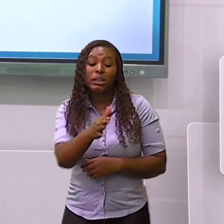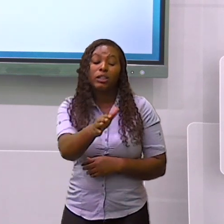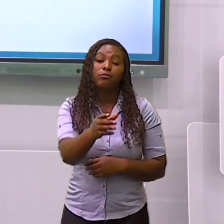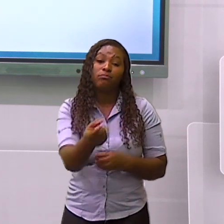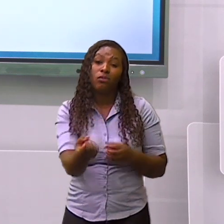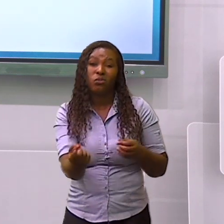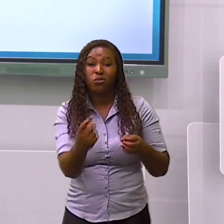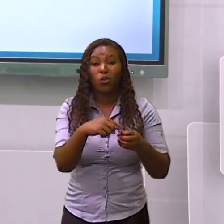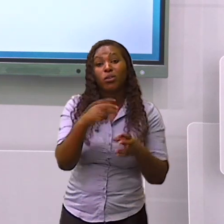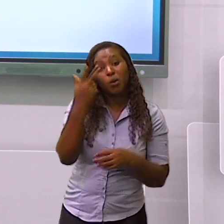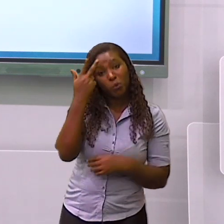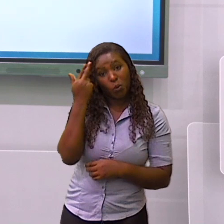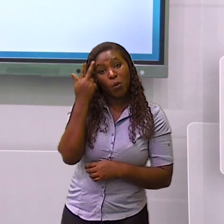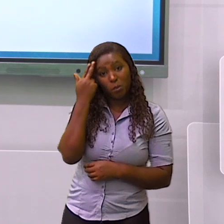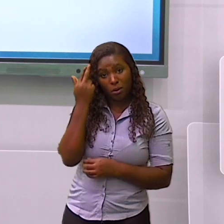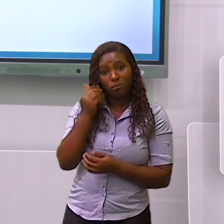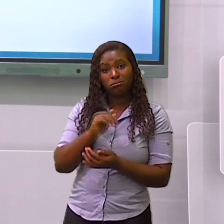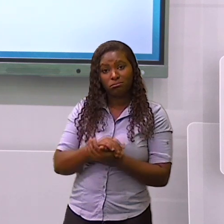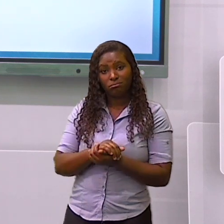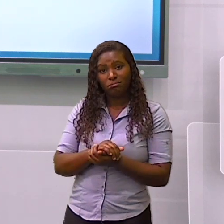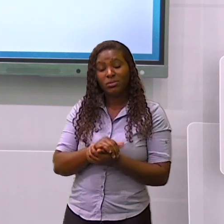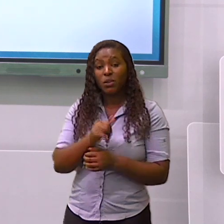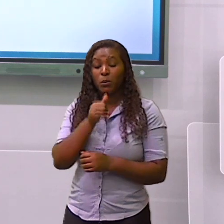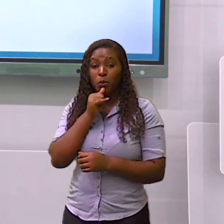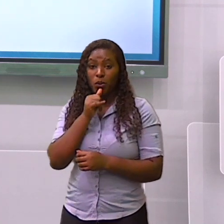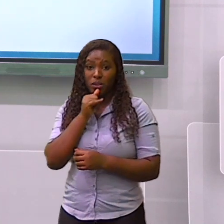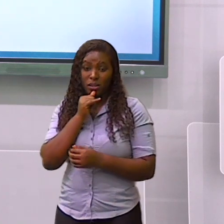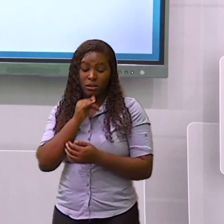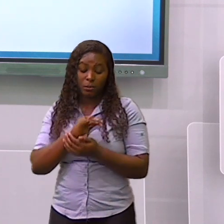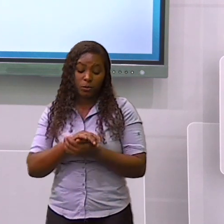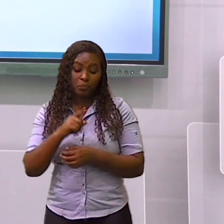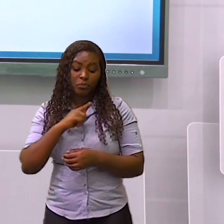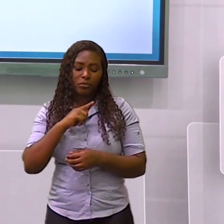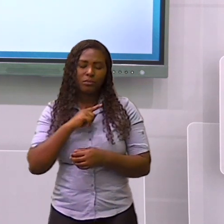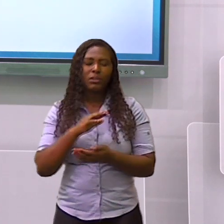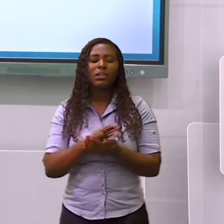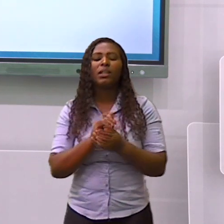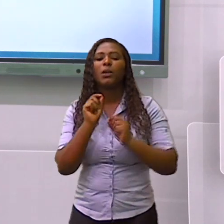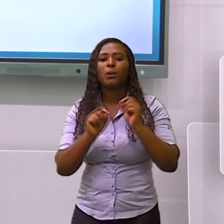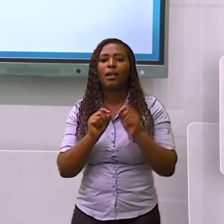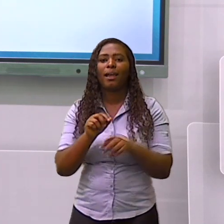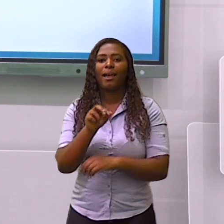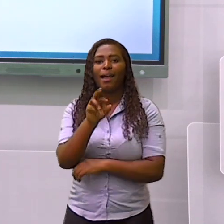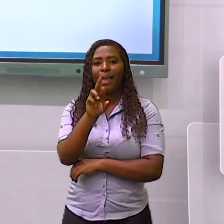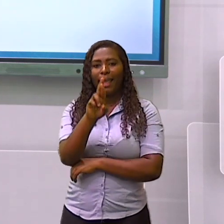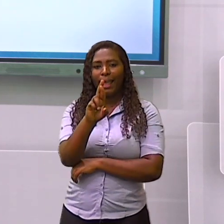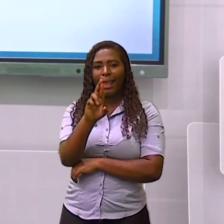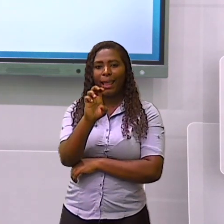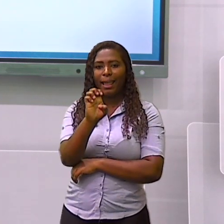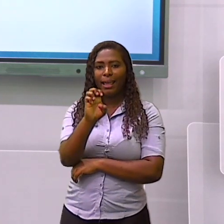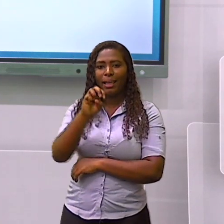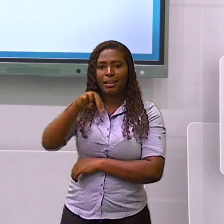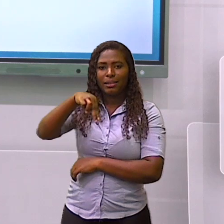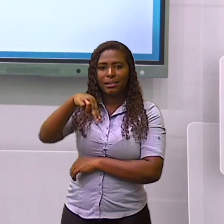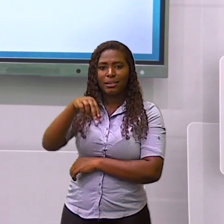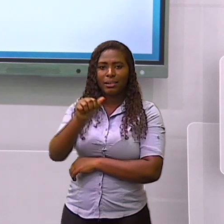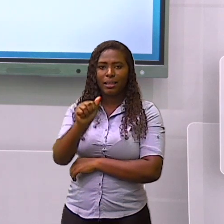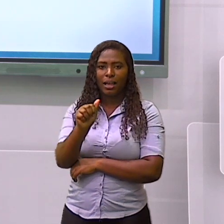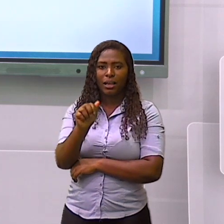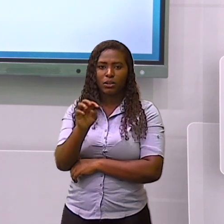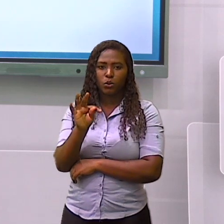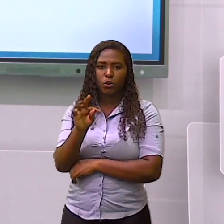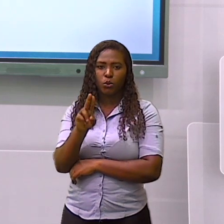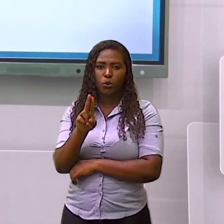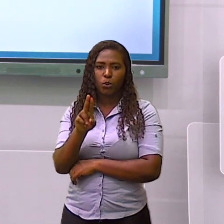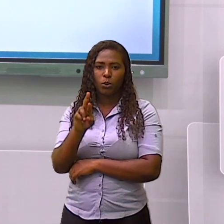a renaturalização, uma tecnologia que permite estimular um processo de